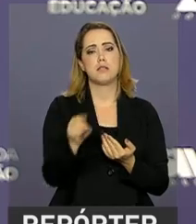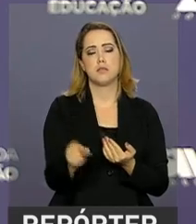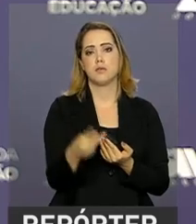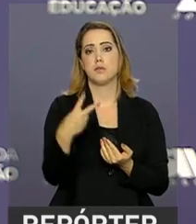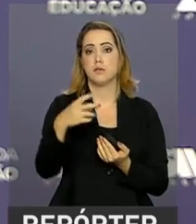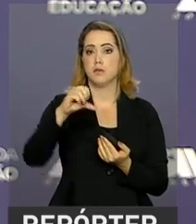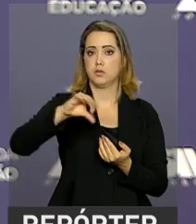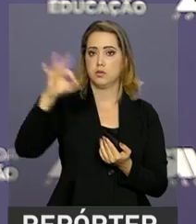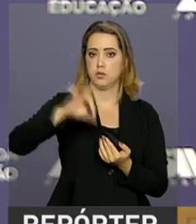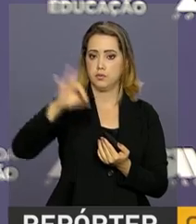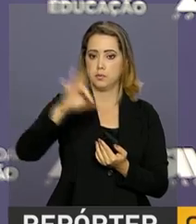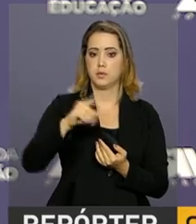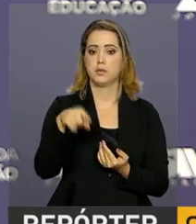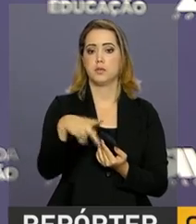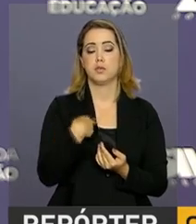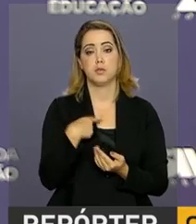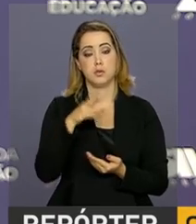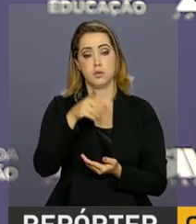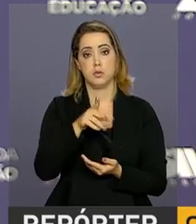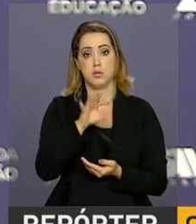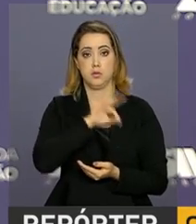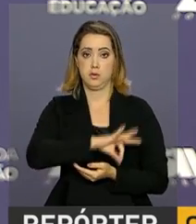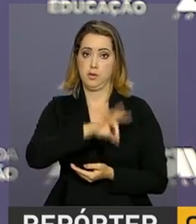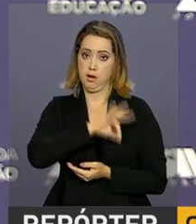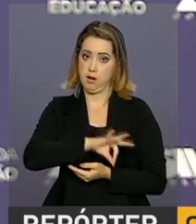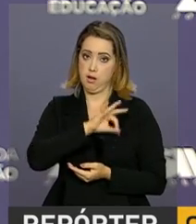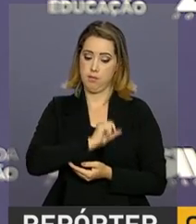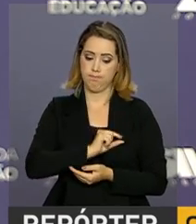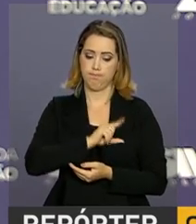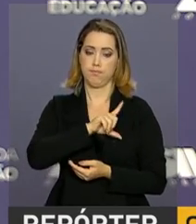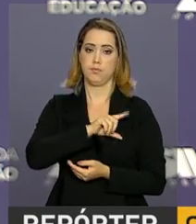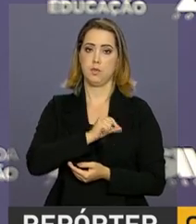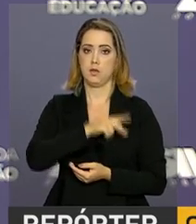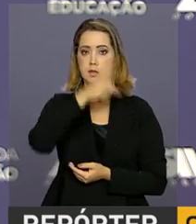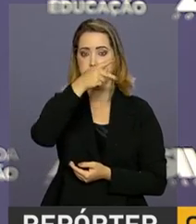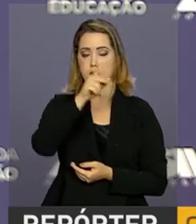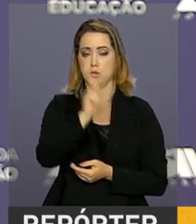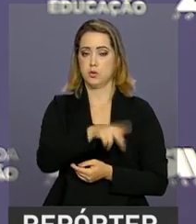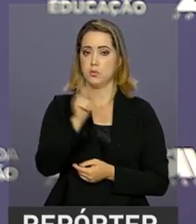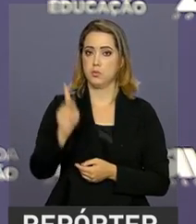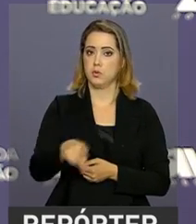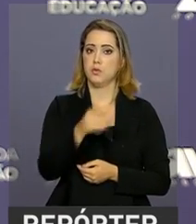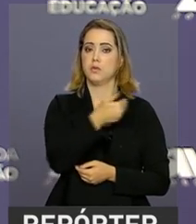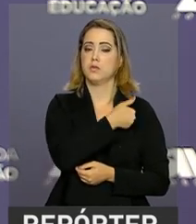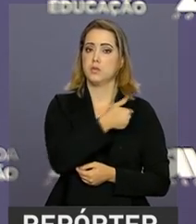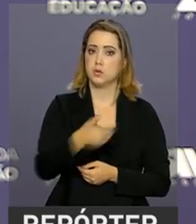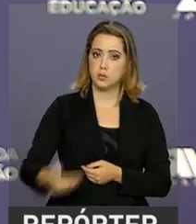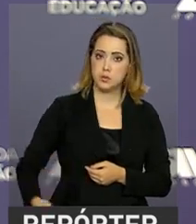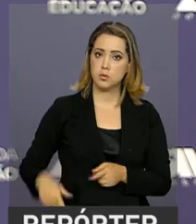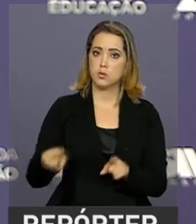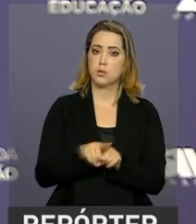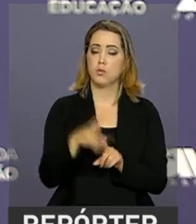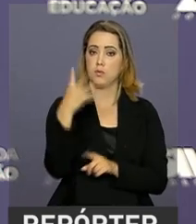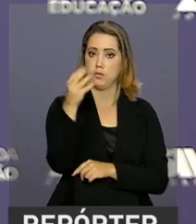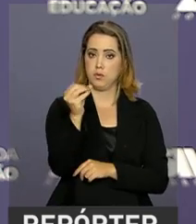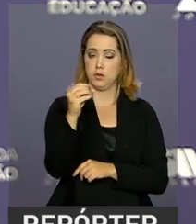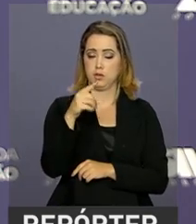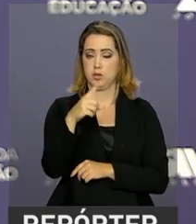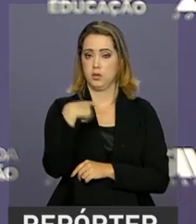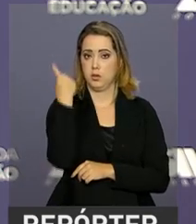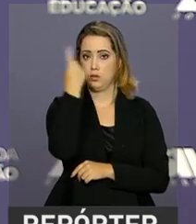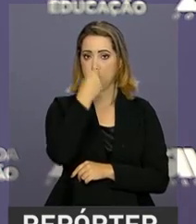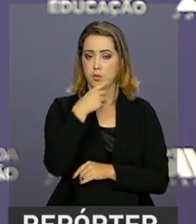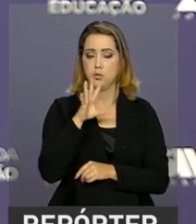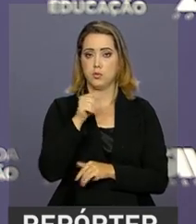6,29%. Serão beneficiados pelo aumento do piso os professores da rede pública que cumprem a carga horária de 40 horas semanais